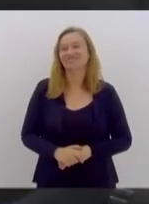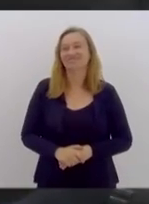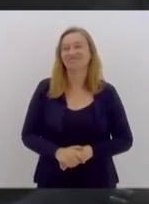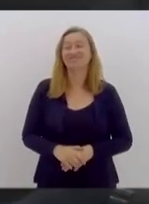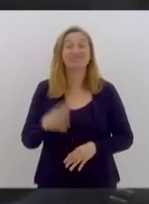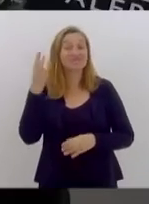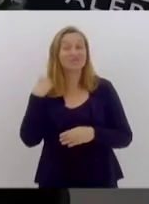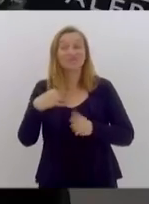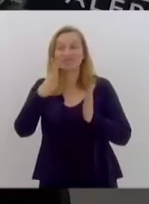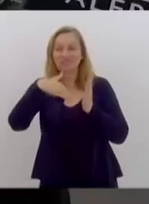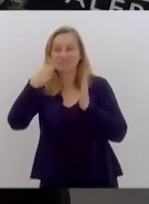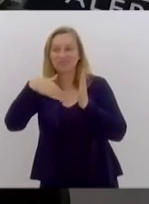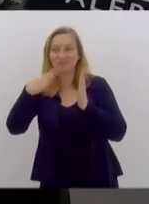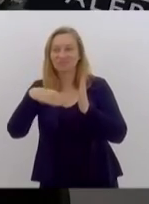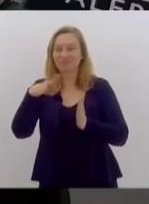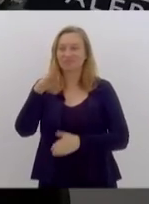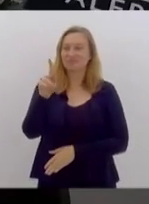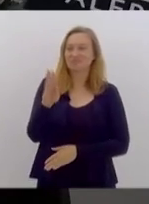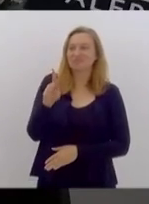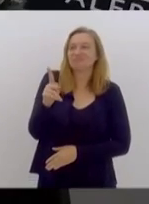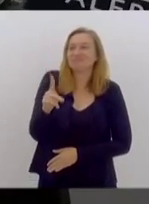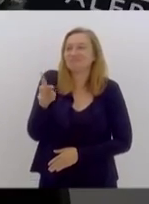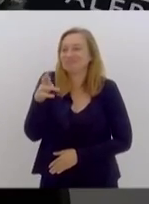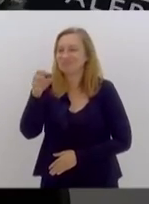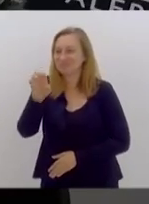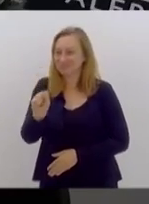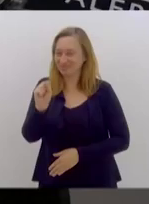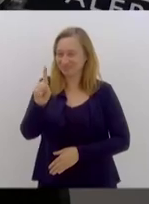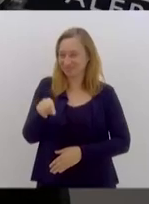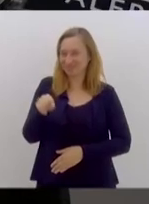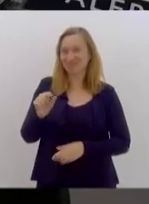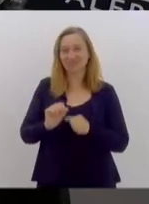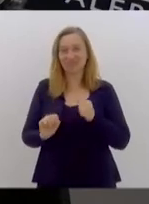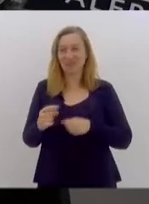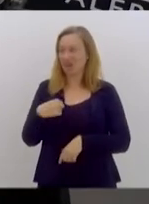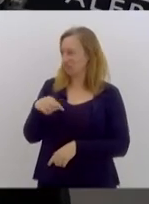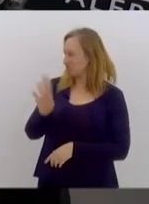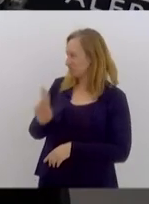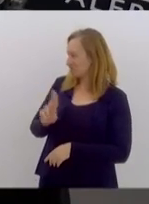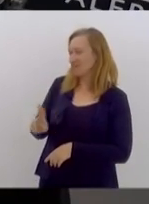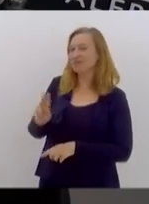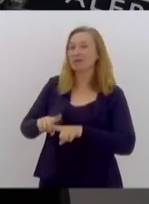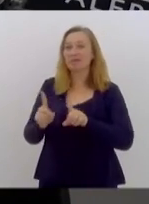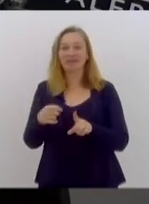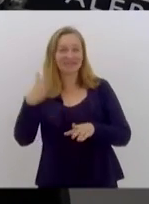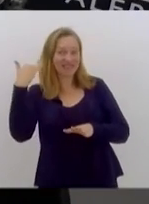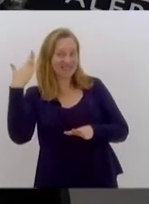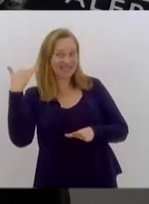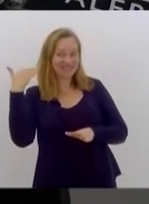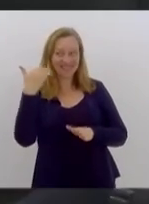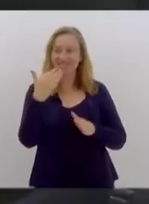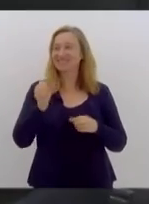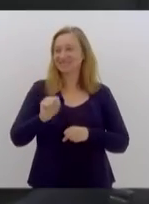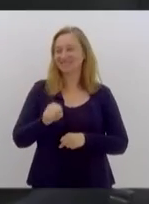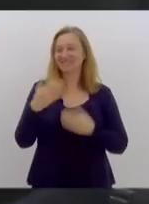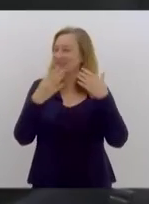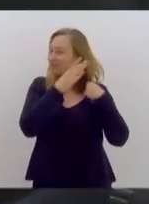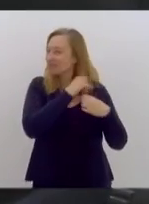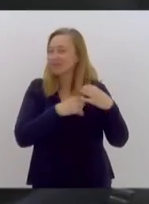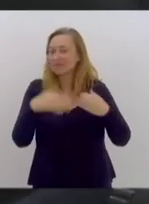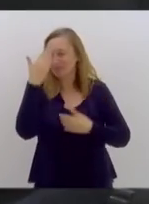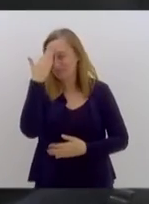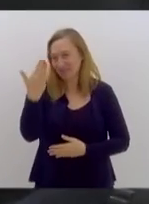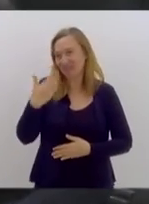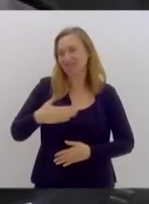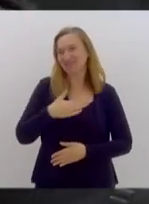que a tinta e o Botox faz hein botox ainda mas no cabelo minha gente obrigado pelo carinho